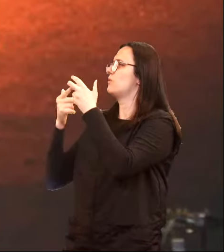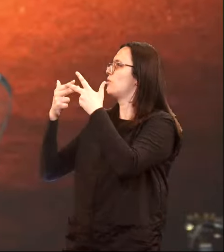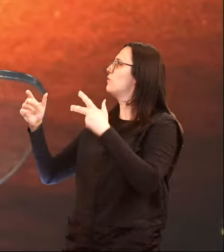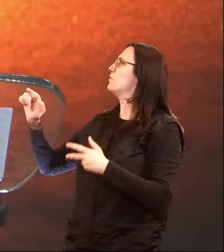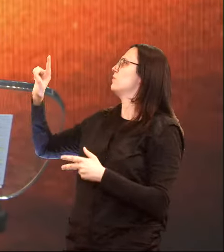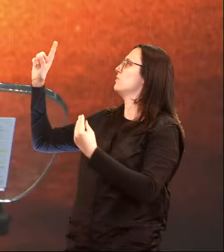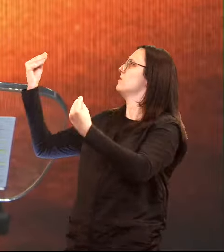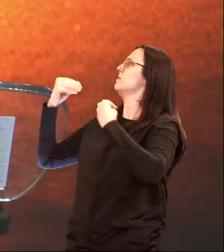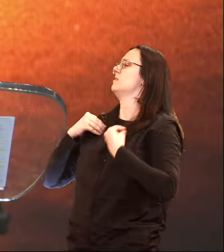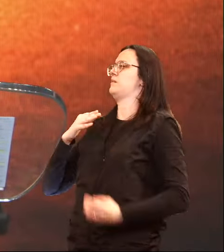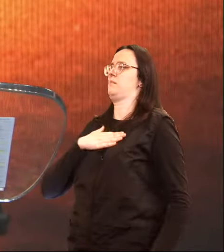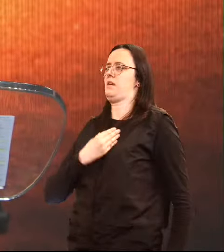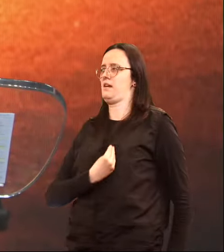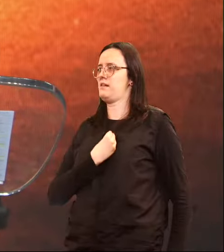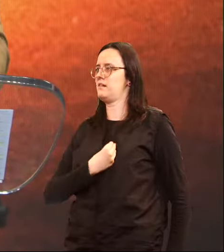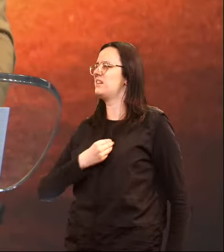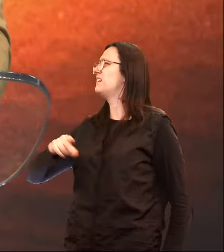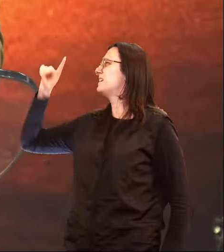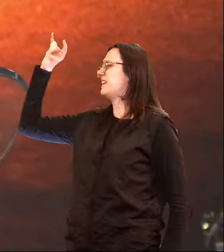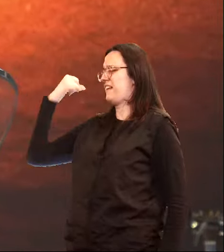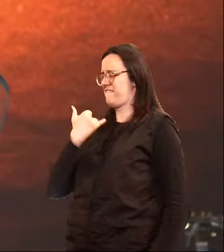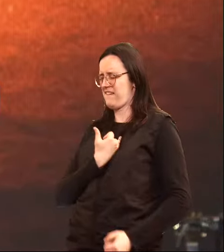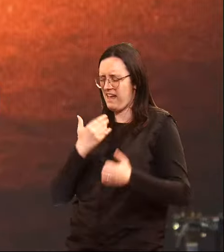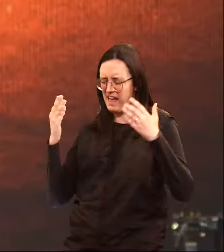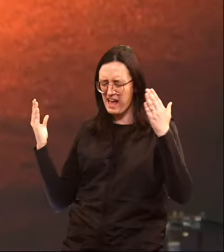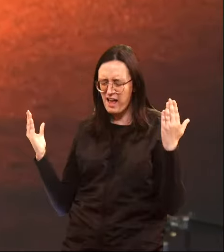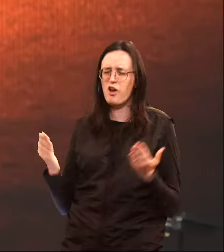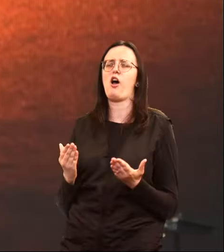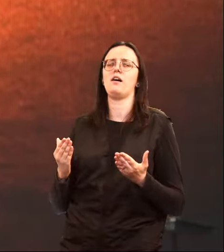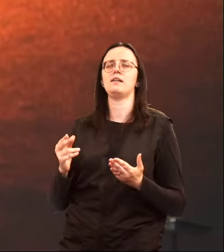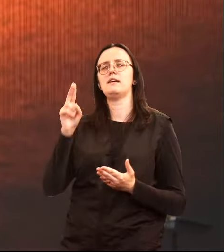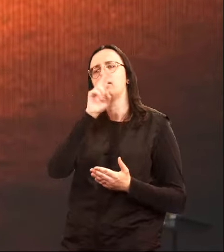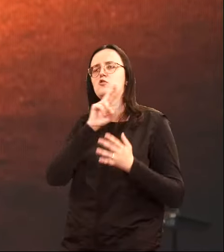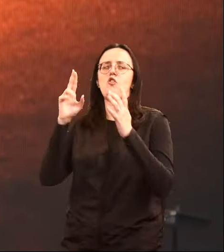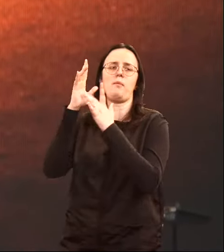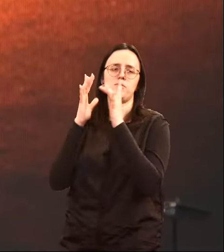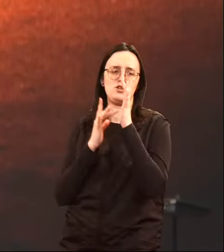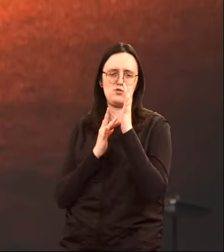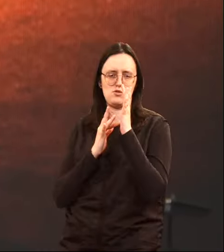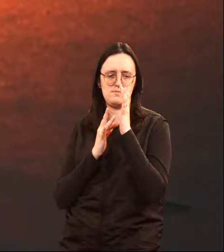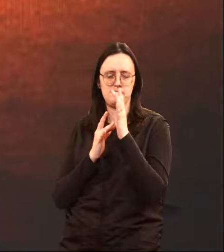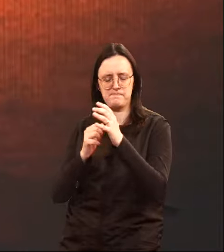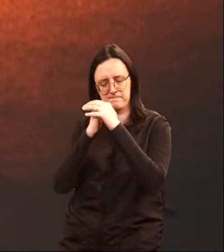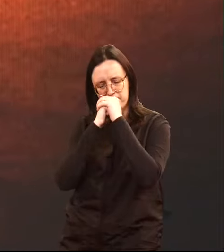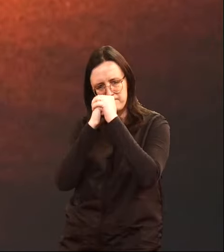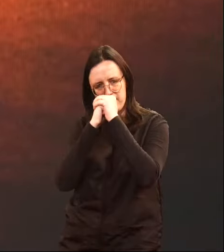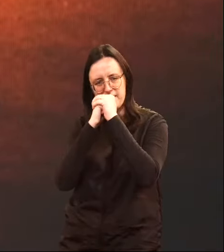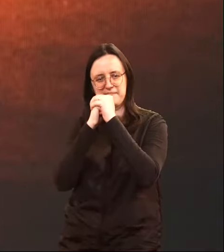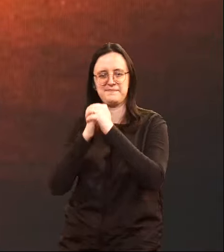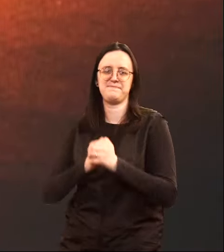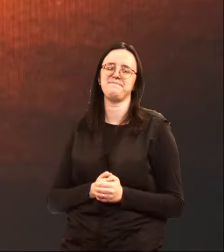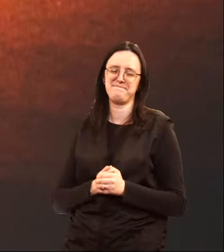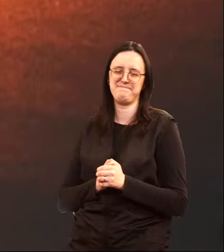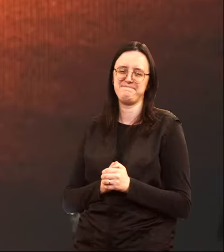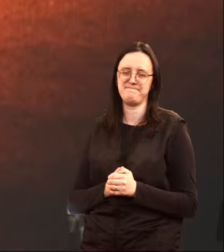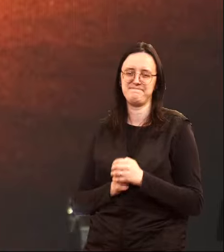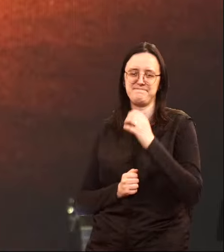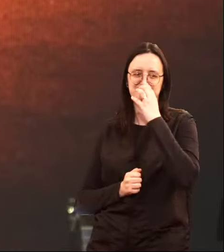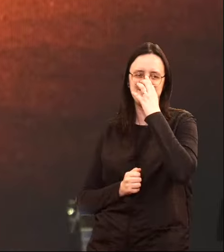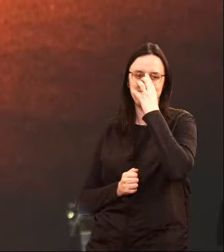Senhor tem para a minha vida. Fala comigo agora, em nome de Jesus. Amém.